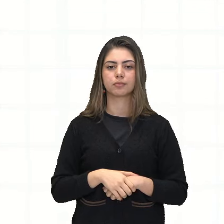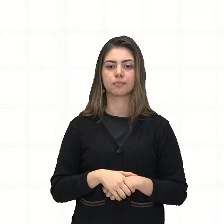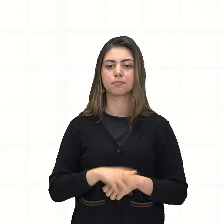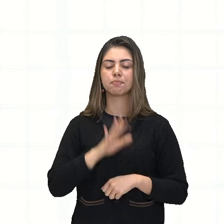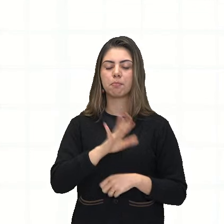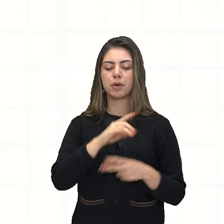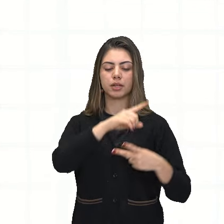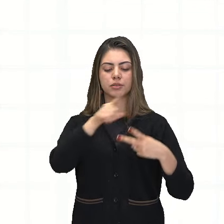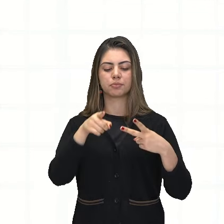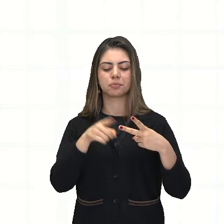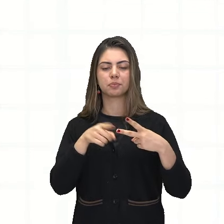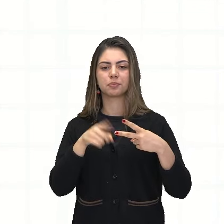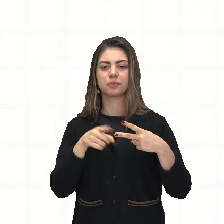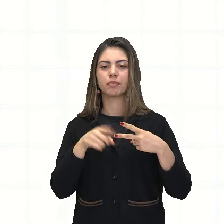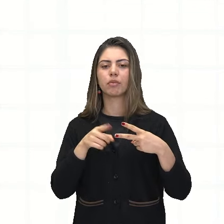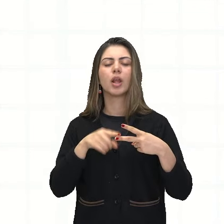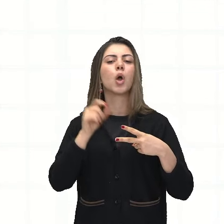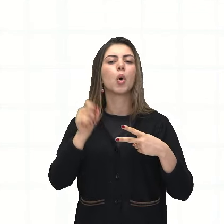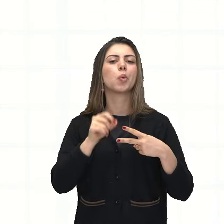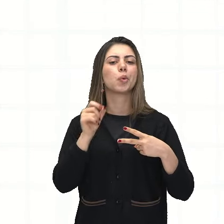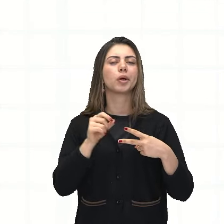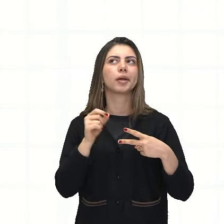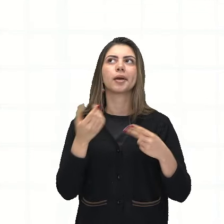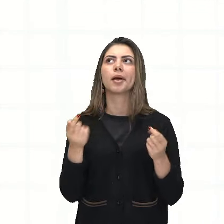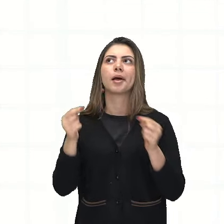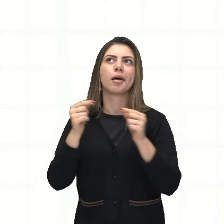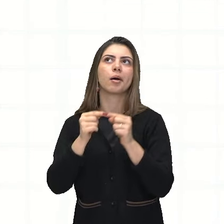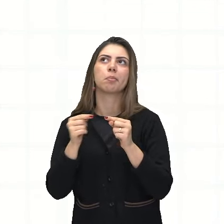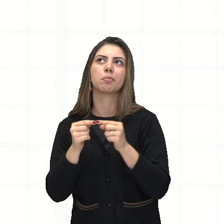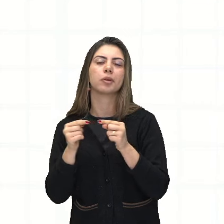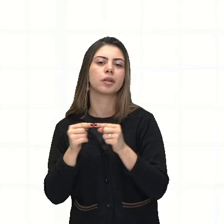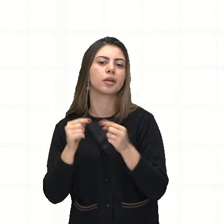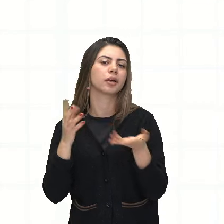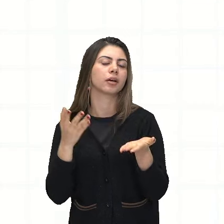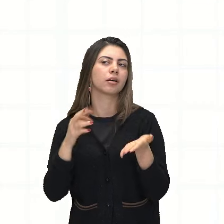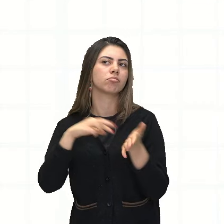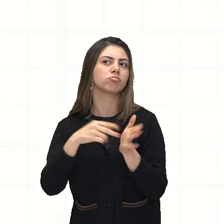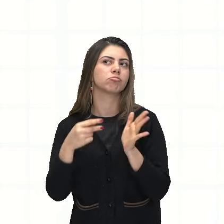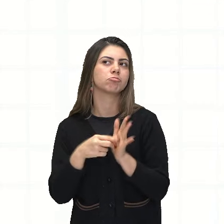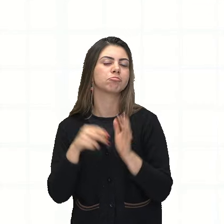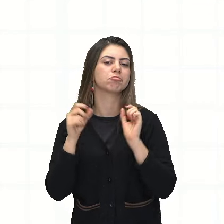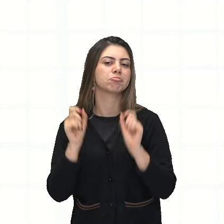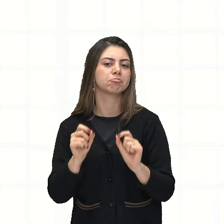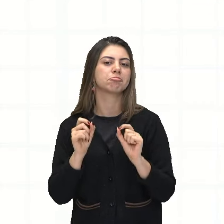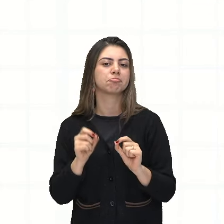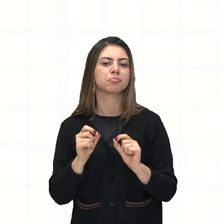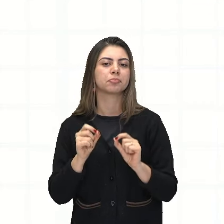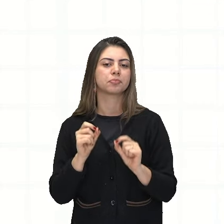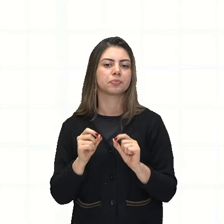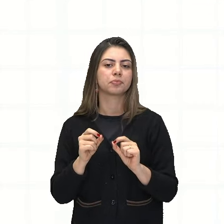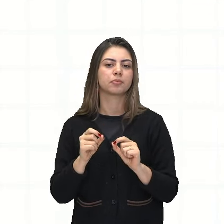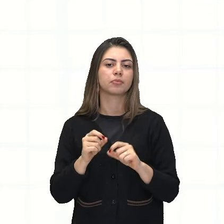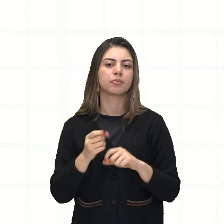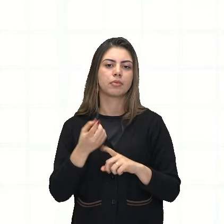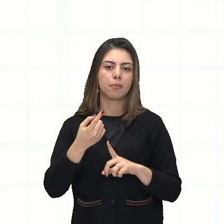Já o além disso, traz uma ideia semântica de